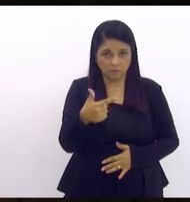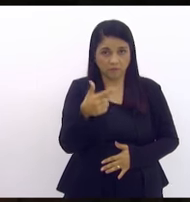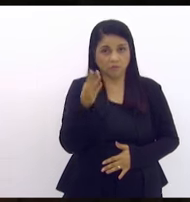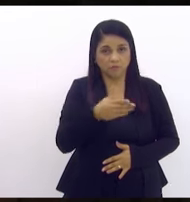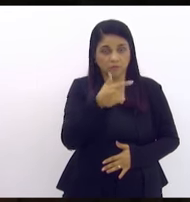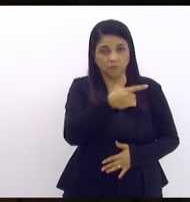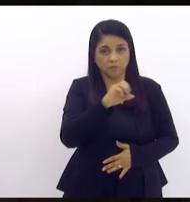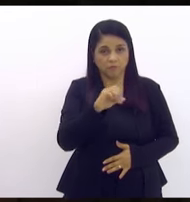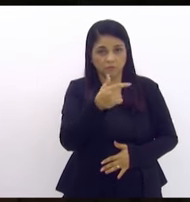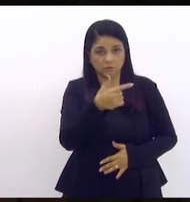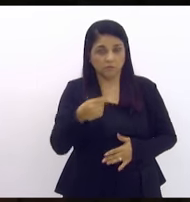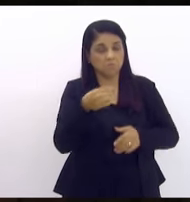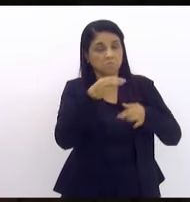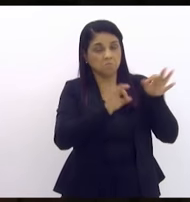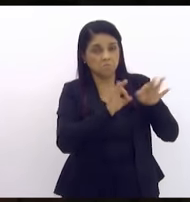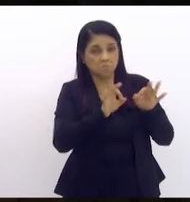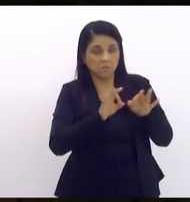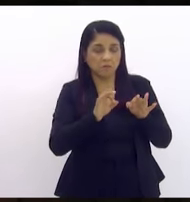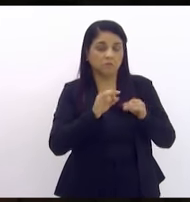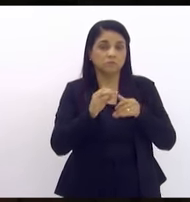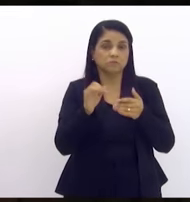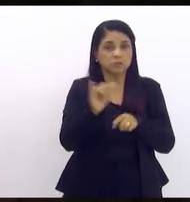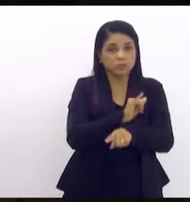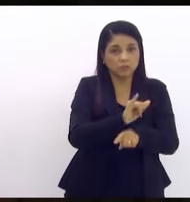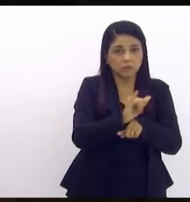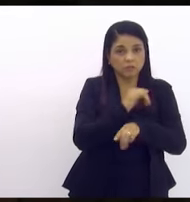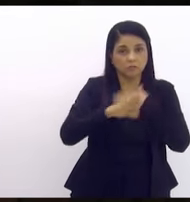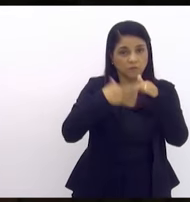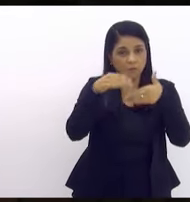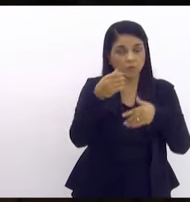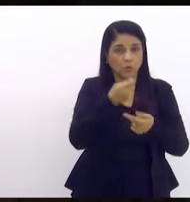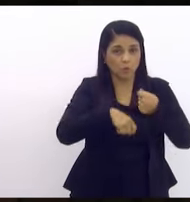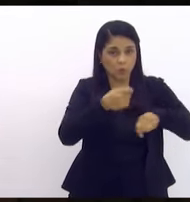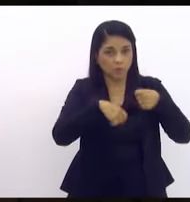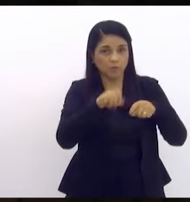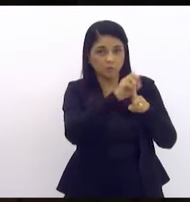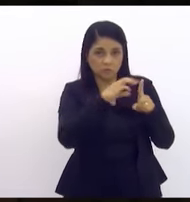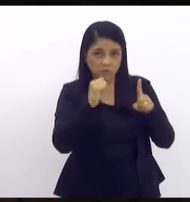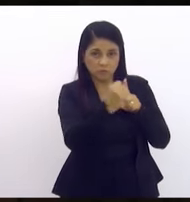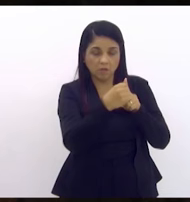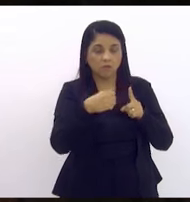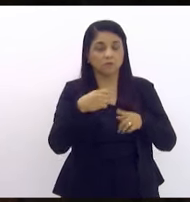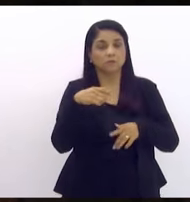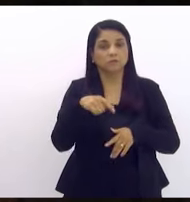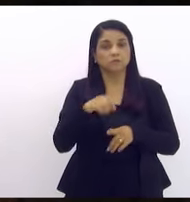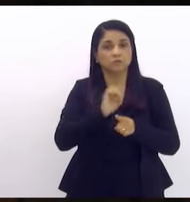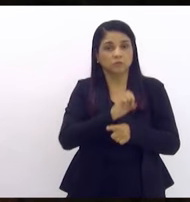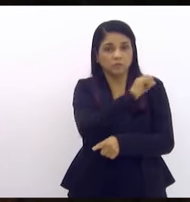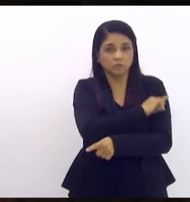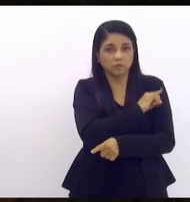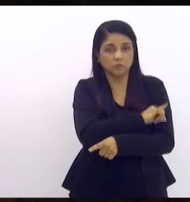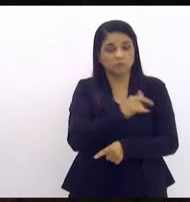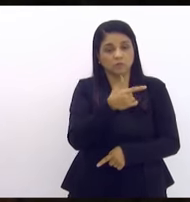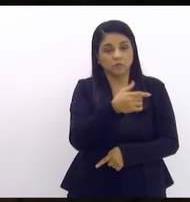Plano Estratégico de Desenvolvimento Econômico e Social do Estado do Rio de Janeiro, PEDES, para o período de